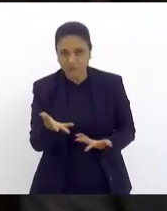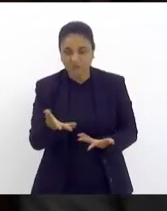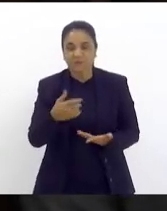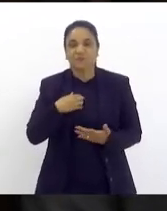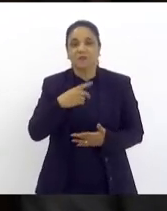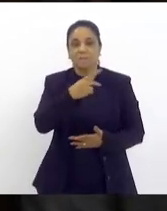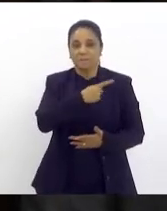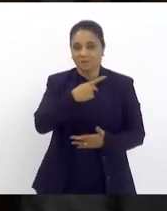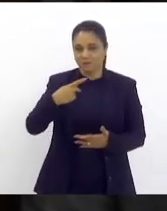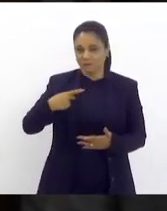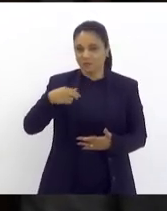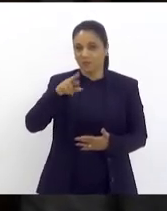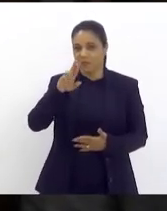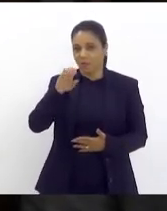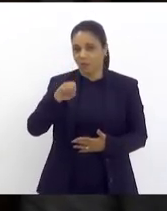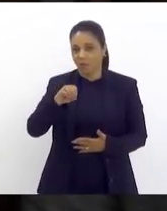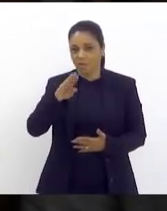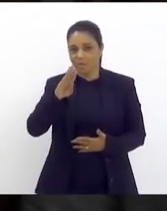Pastor Roberto Ribeiro,